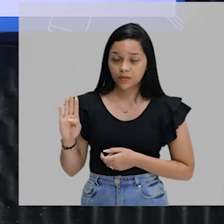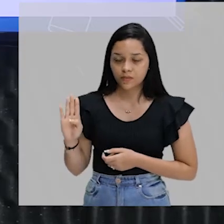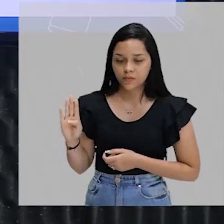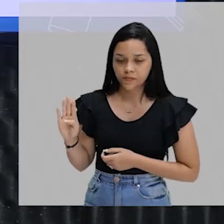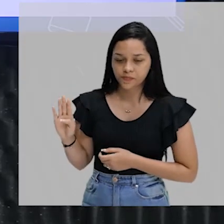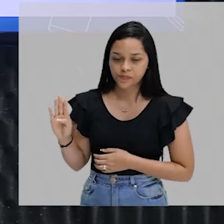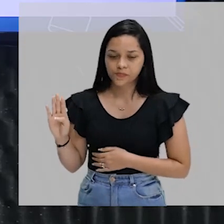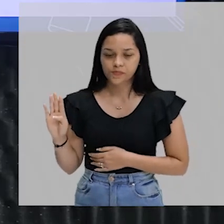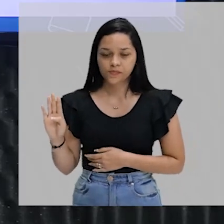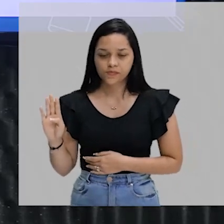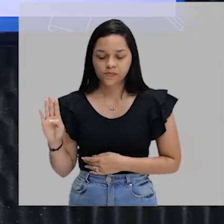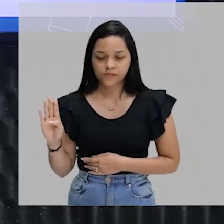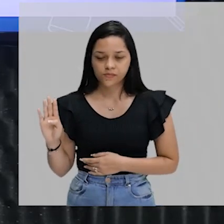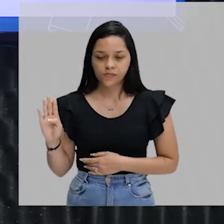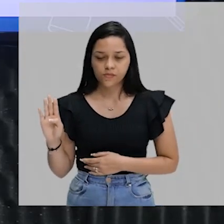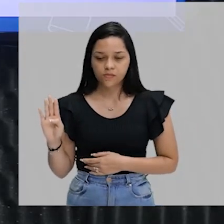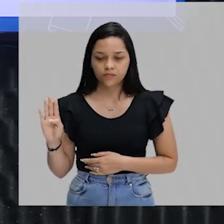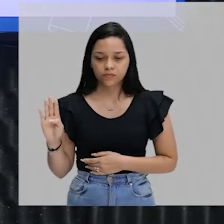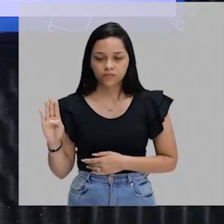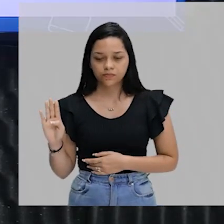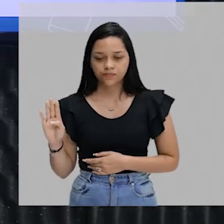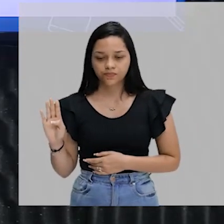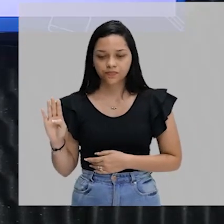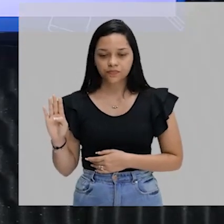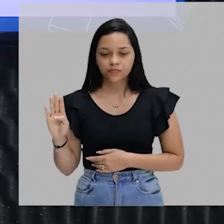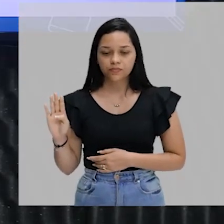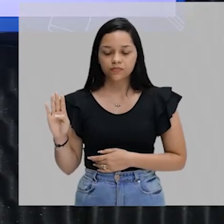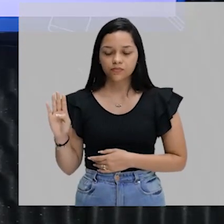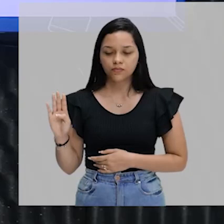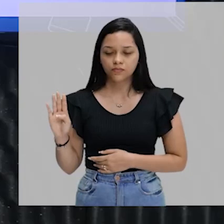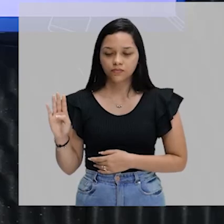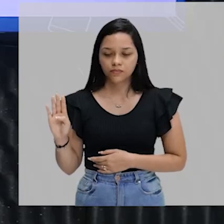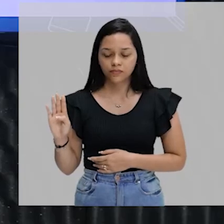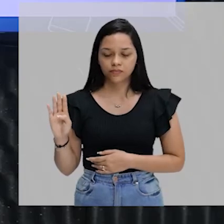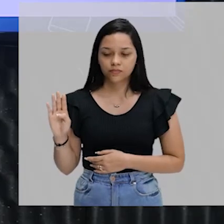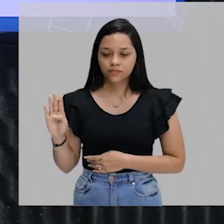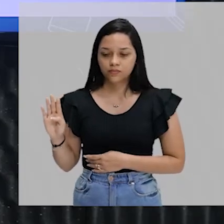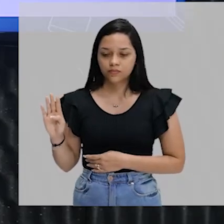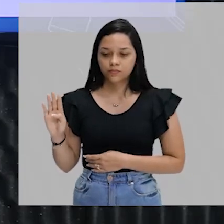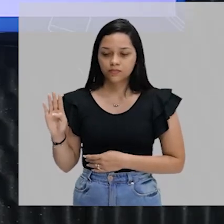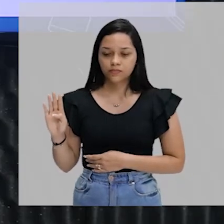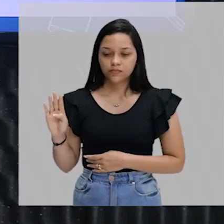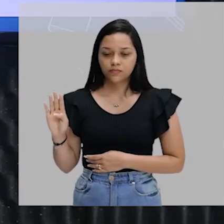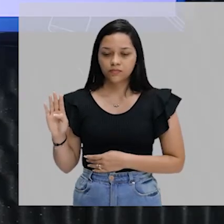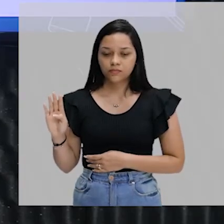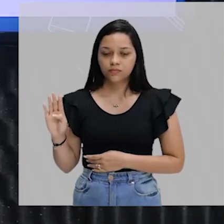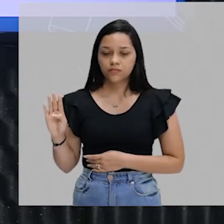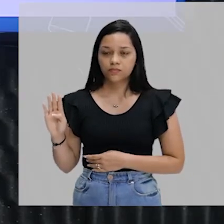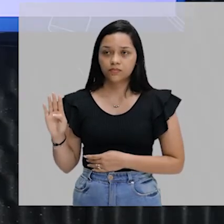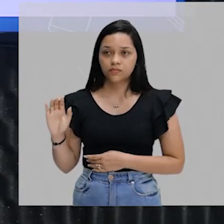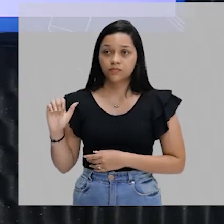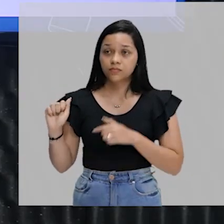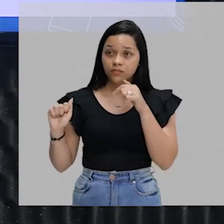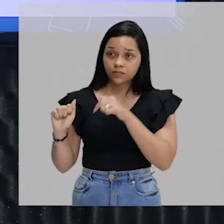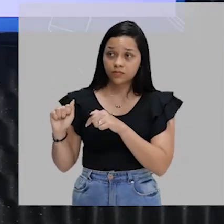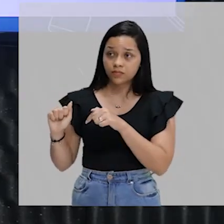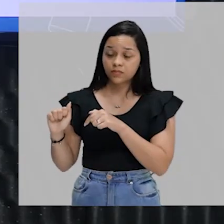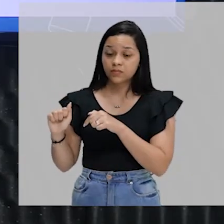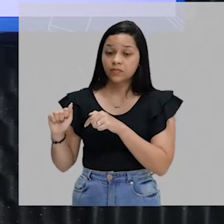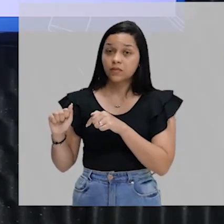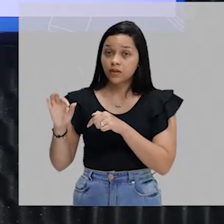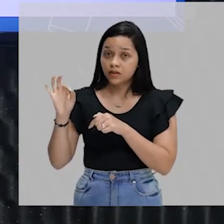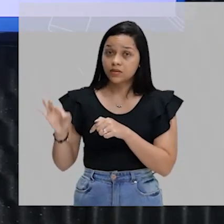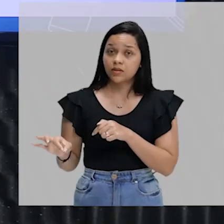B, o pólen da canola transgênica transportou... A letra A está correta, que é a alternativa incorreta,